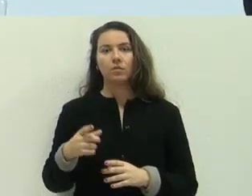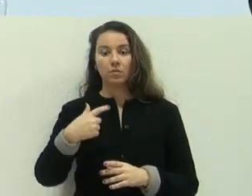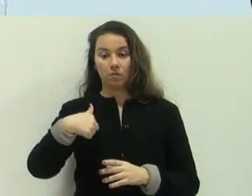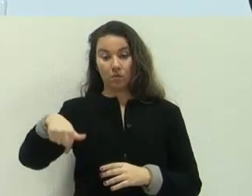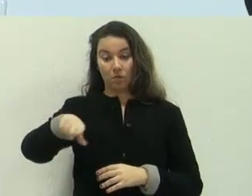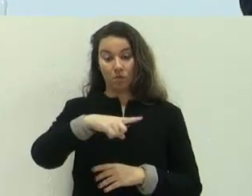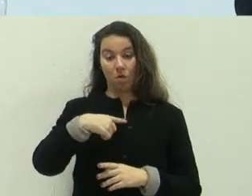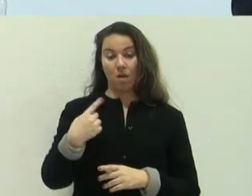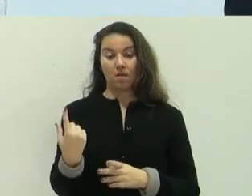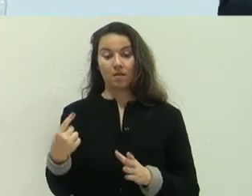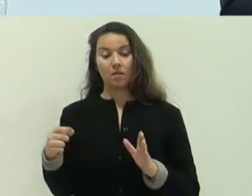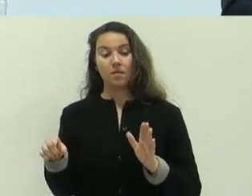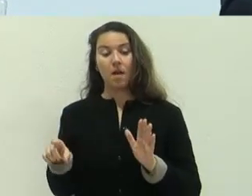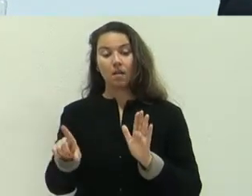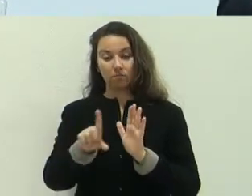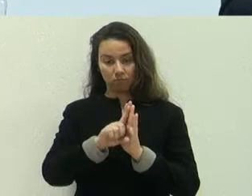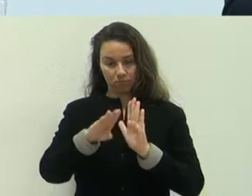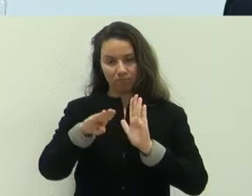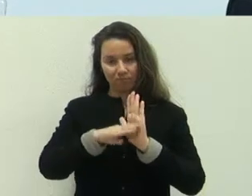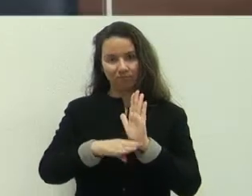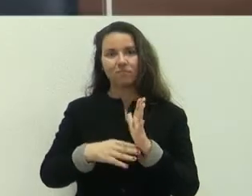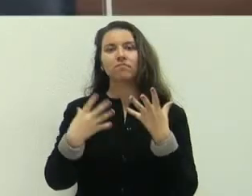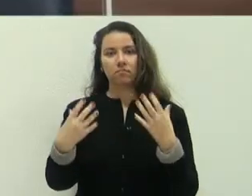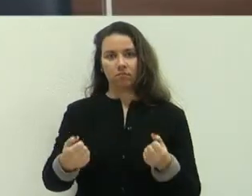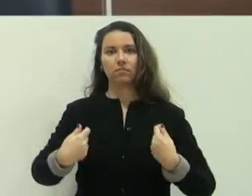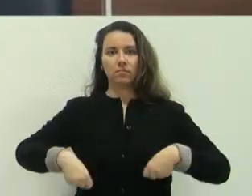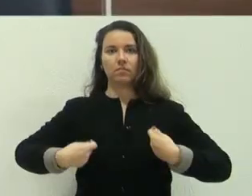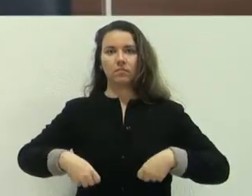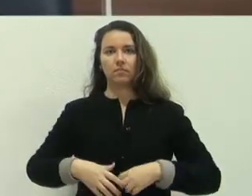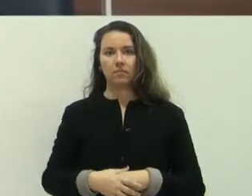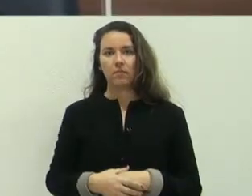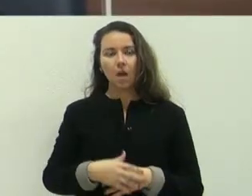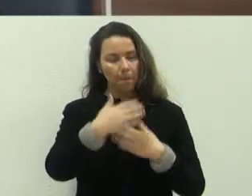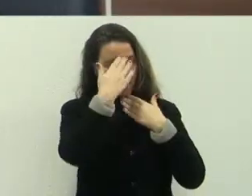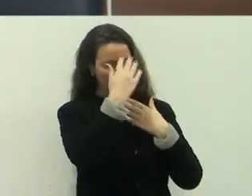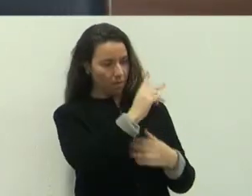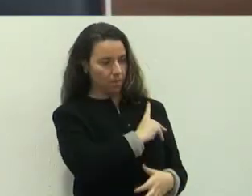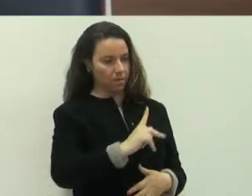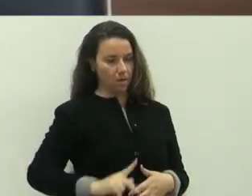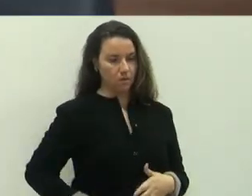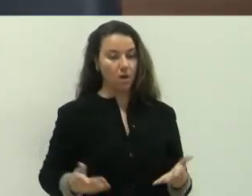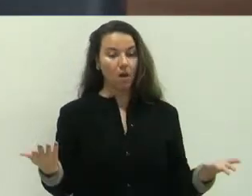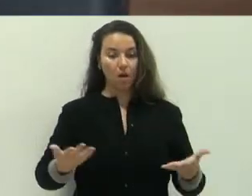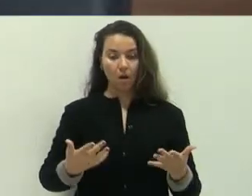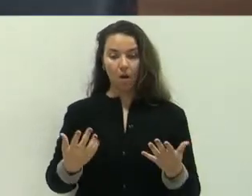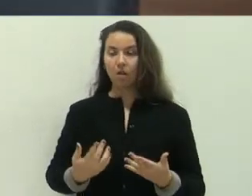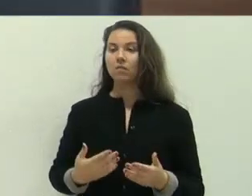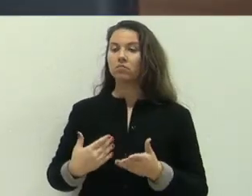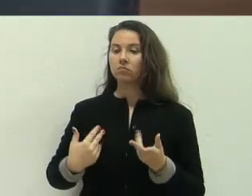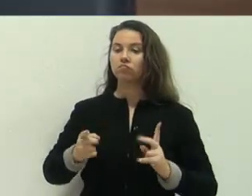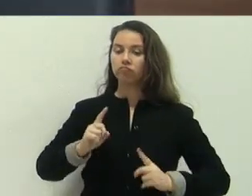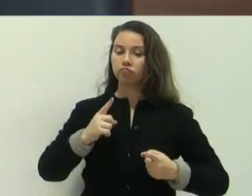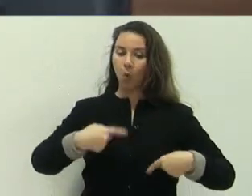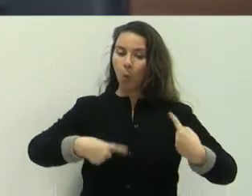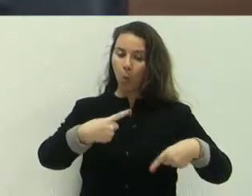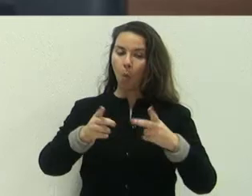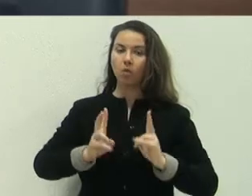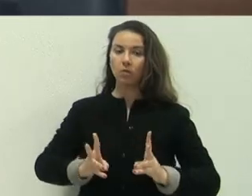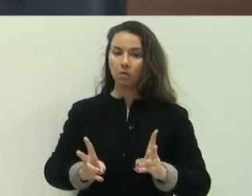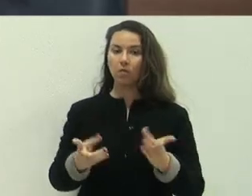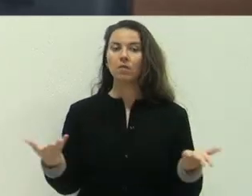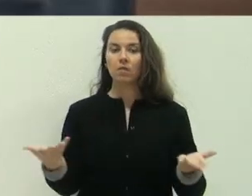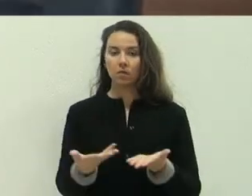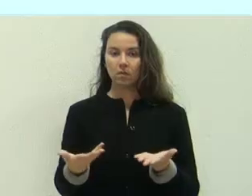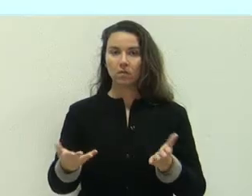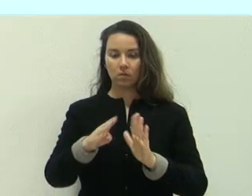mais, aprovar esse projeto. Muito obrigada, senhora presidente. O projeto continua em discussão. Projeto em